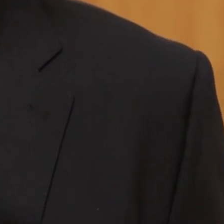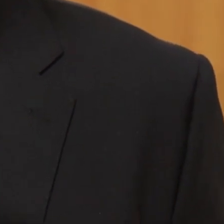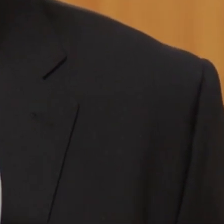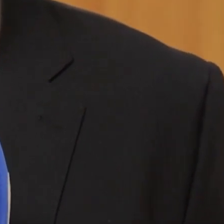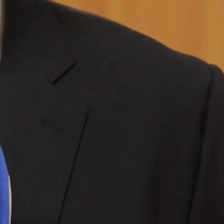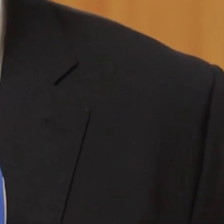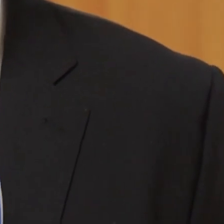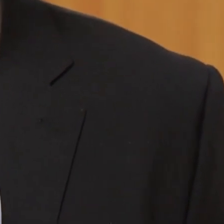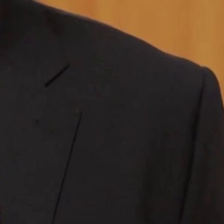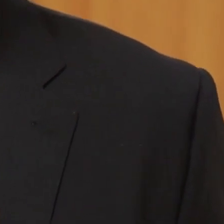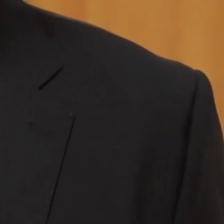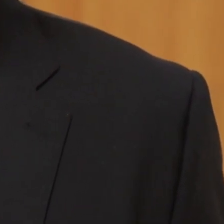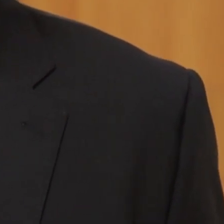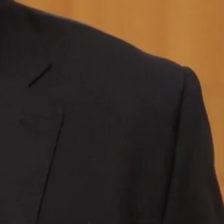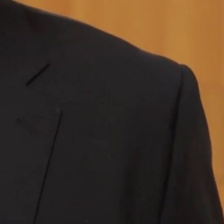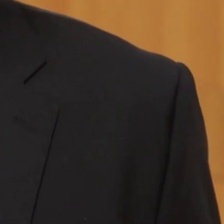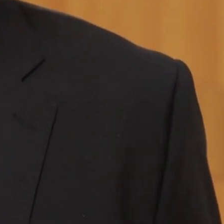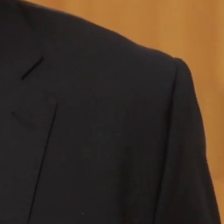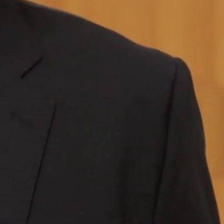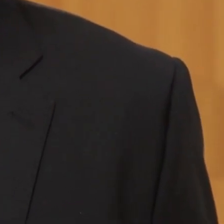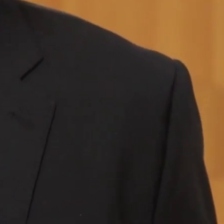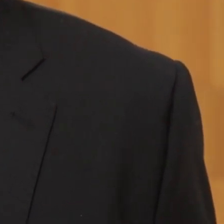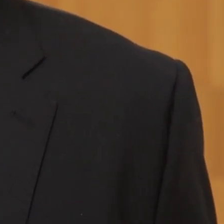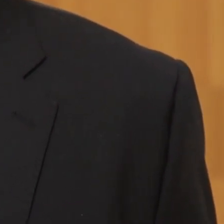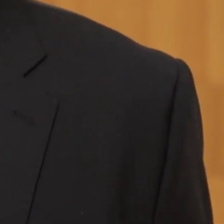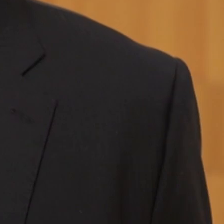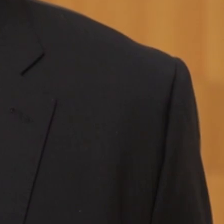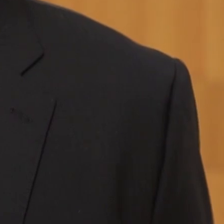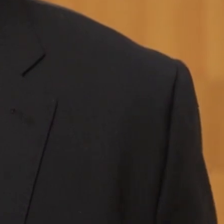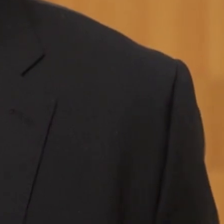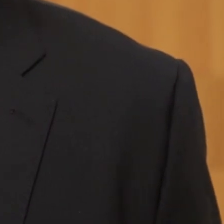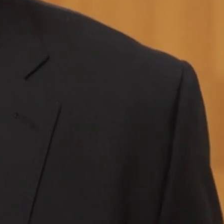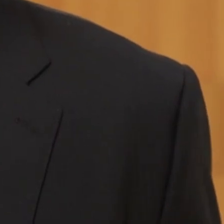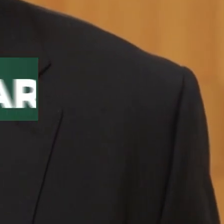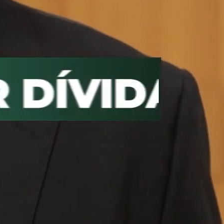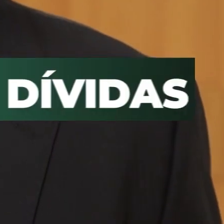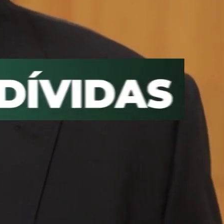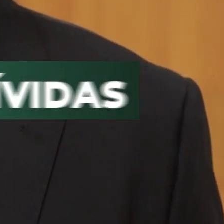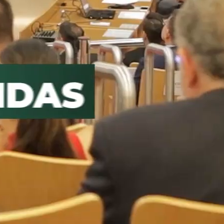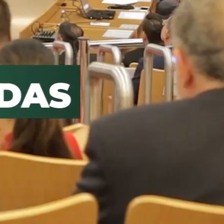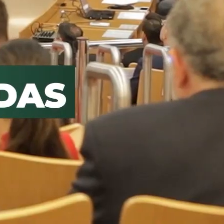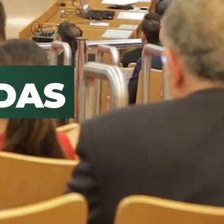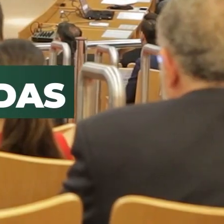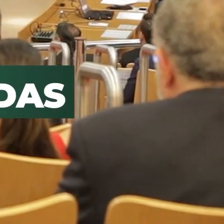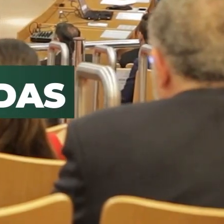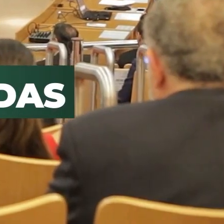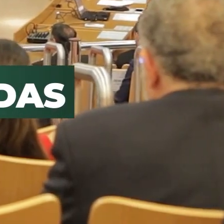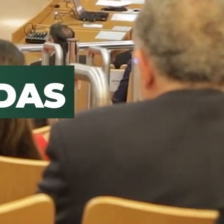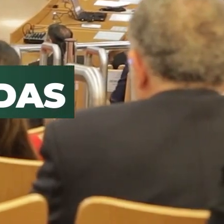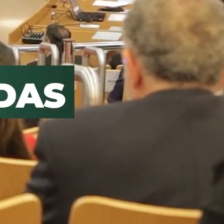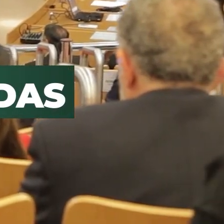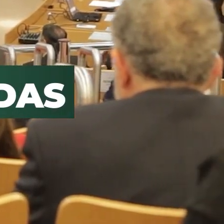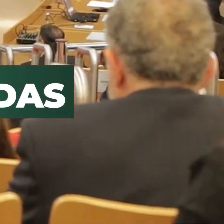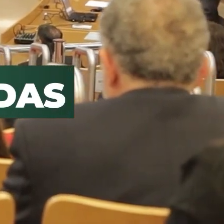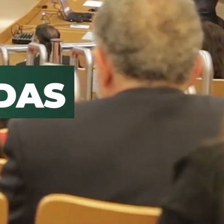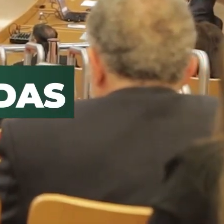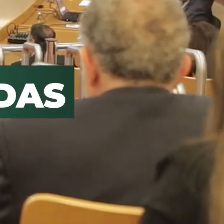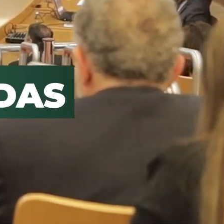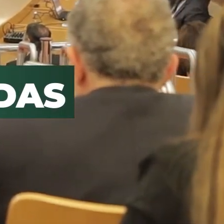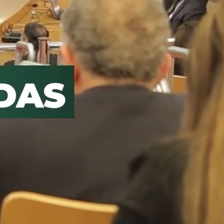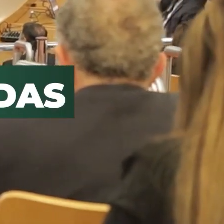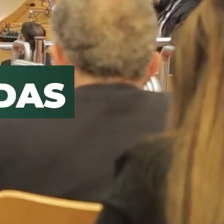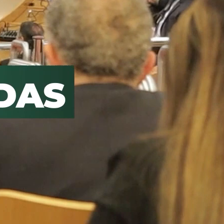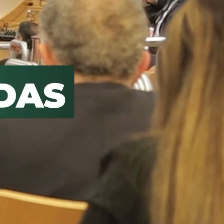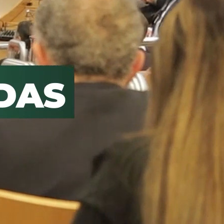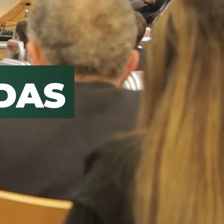esse parcelamento, que não haja, então, um extrapolamento de um percentual daquilo que ele ganha e daquilo que ele pode pagar. Nós,